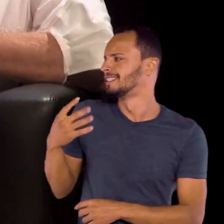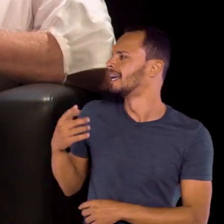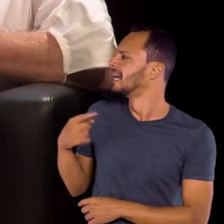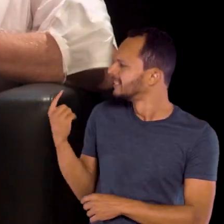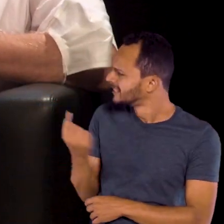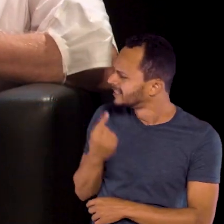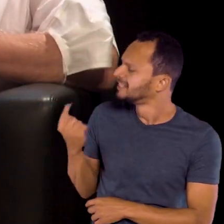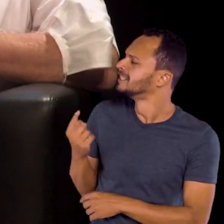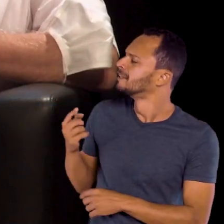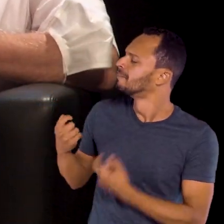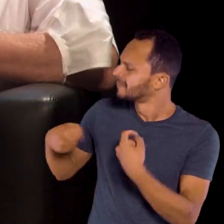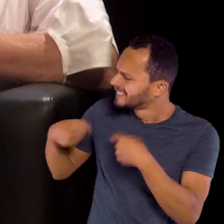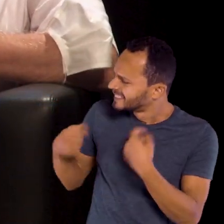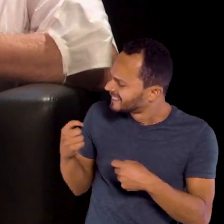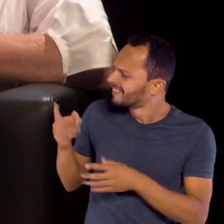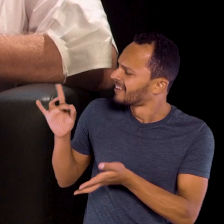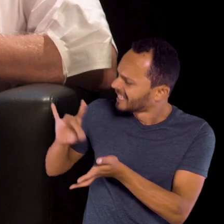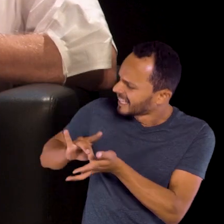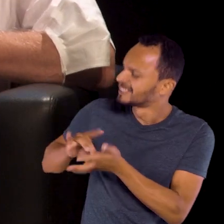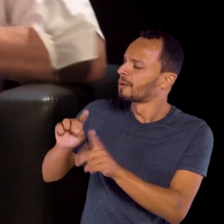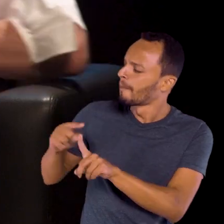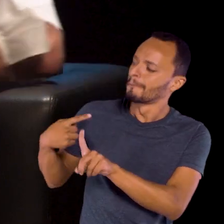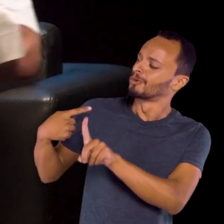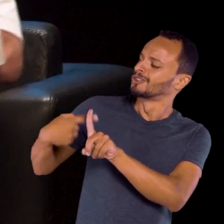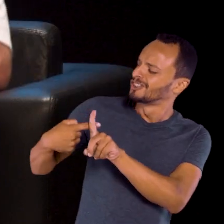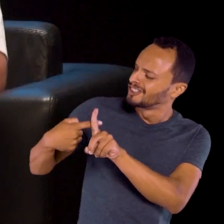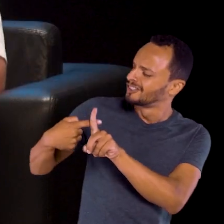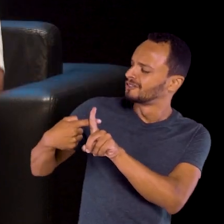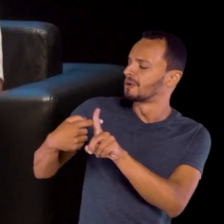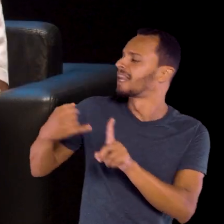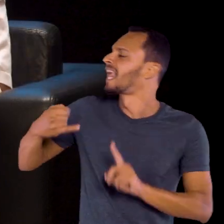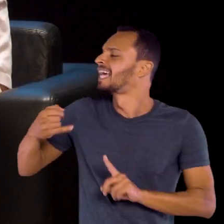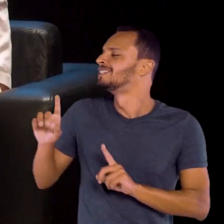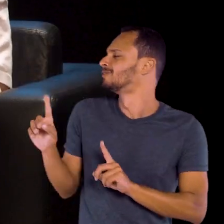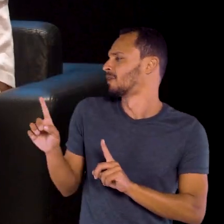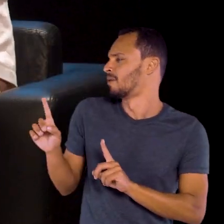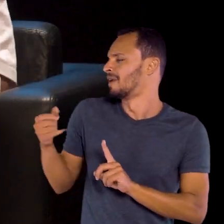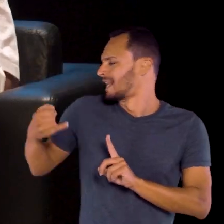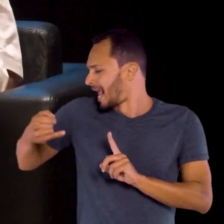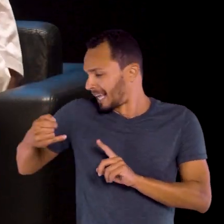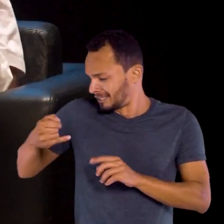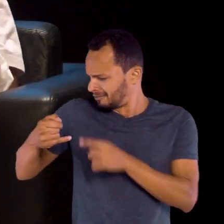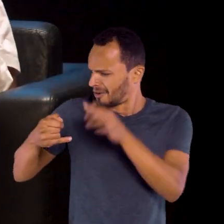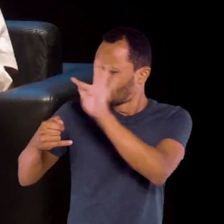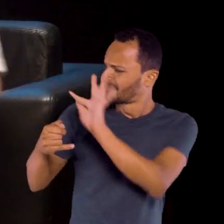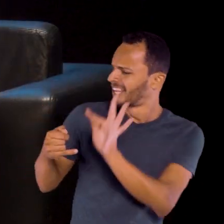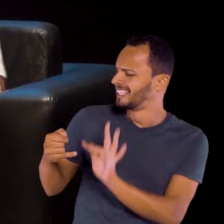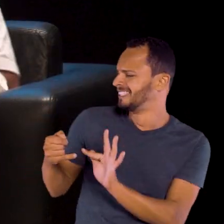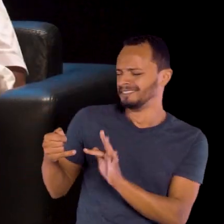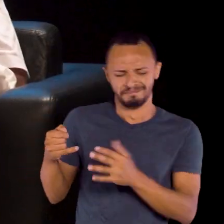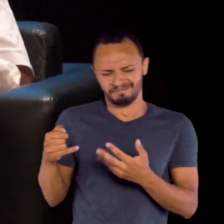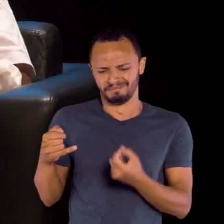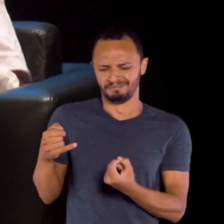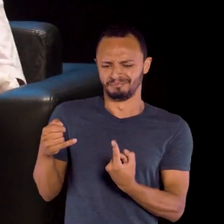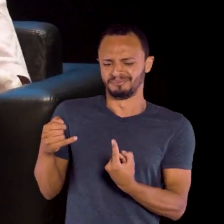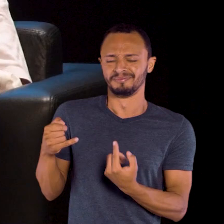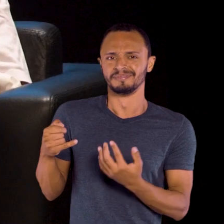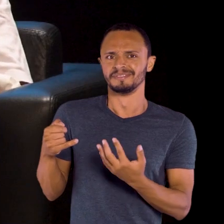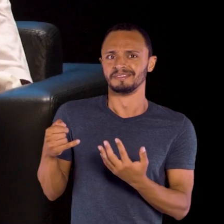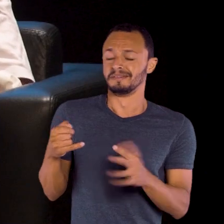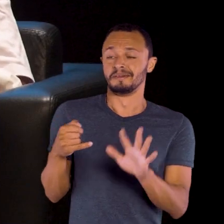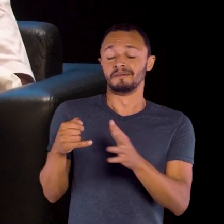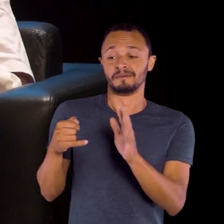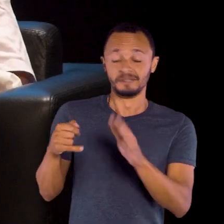devia estar positivo e não negativo, né? Nunca vi tanta gente feliz por estar negativo. Né?